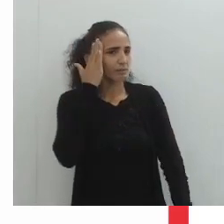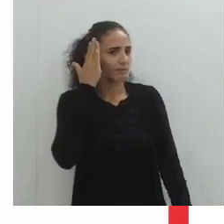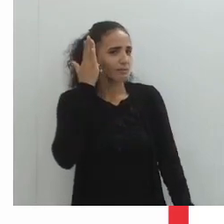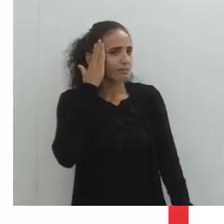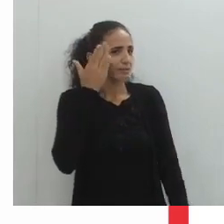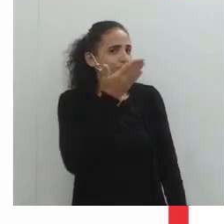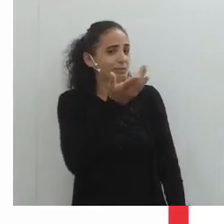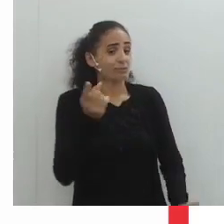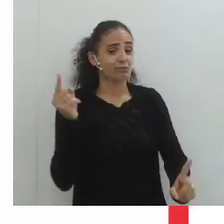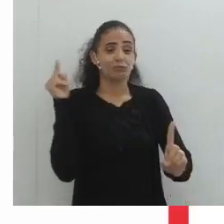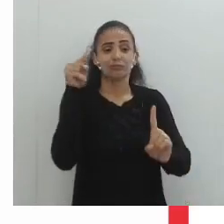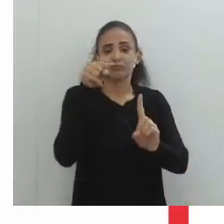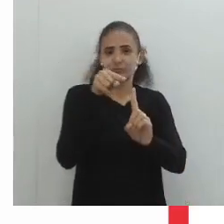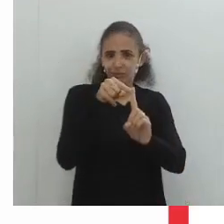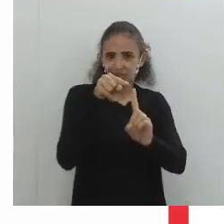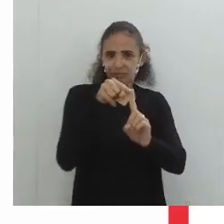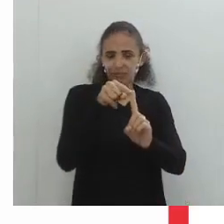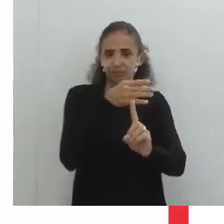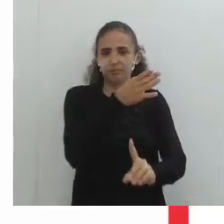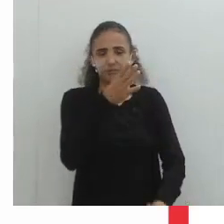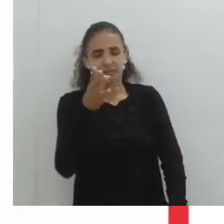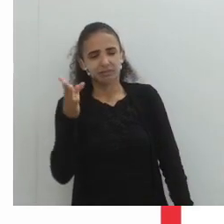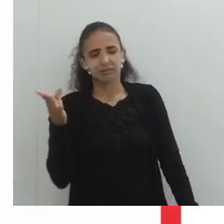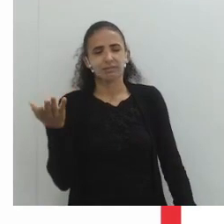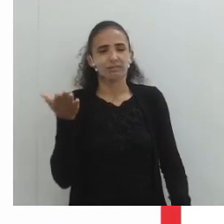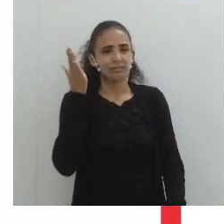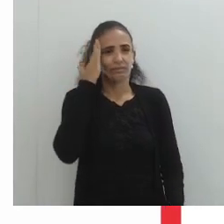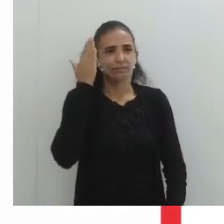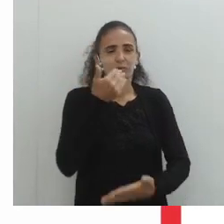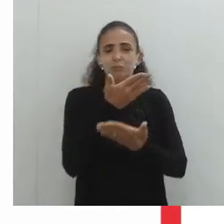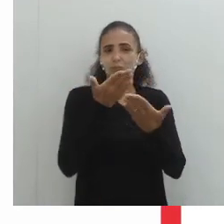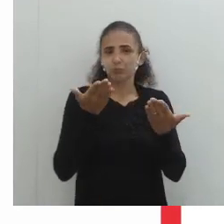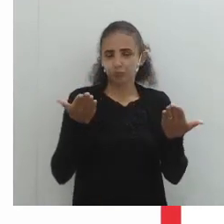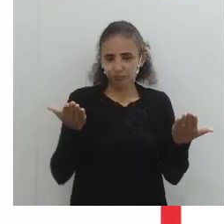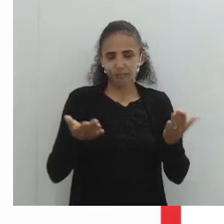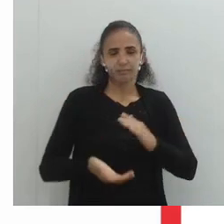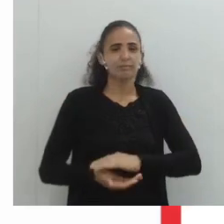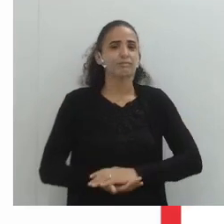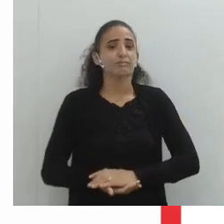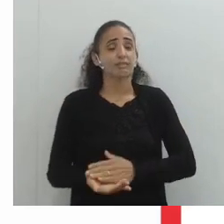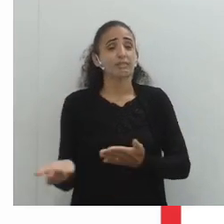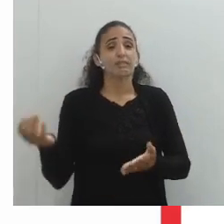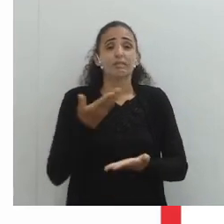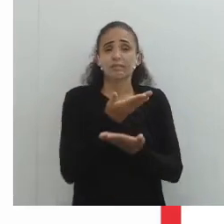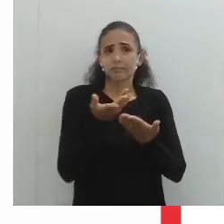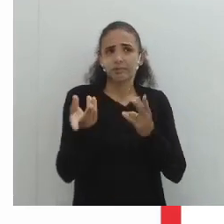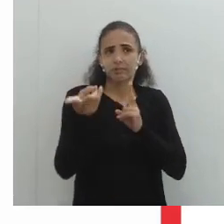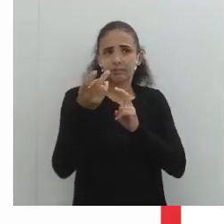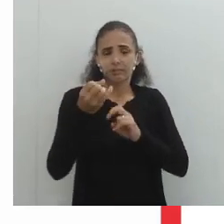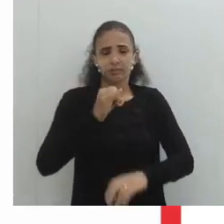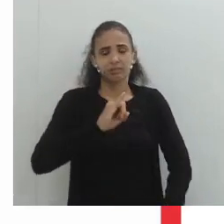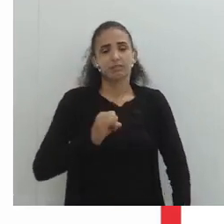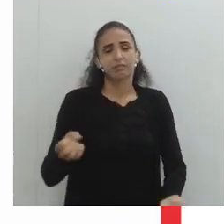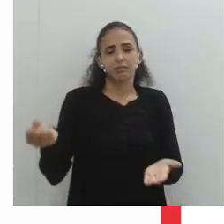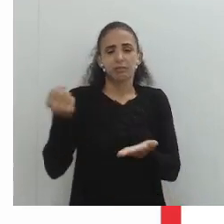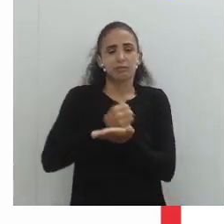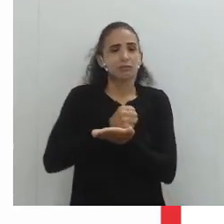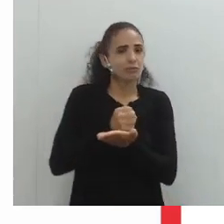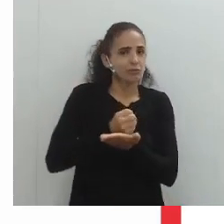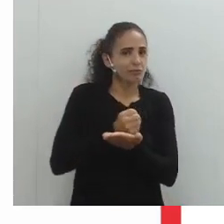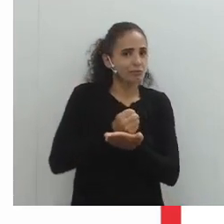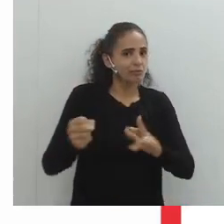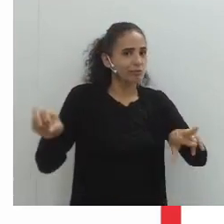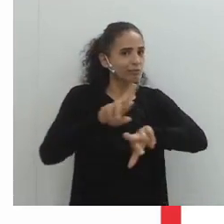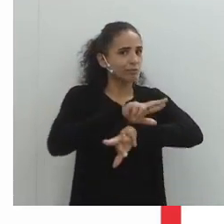lá objetivos para eu me lembrar. Vamos lá, né? E aí eu coloco aí, jogos e os seus